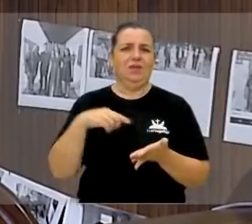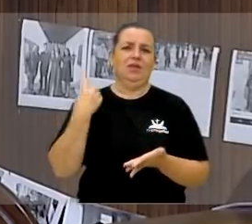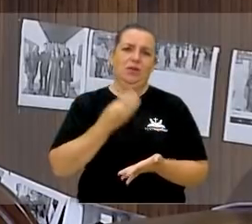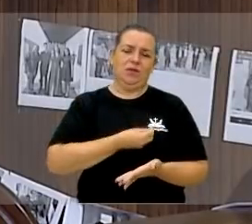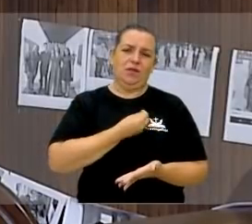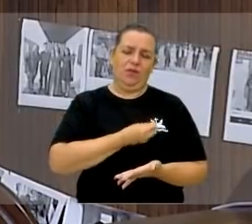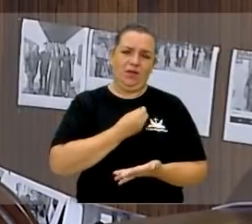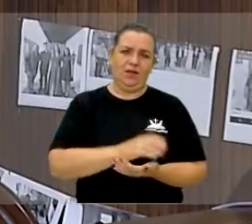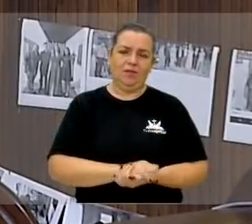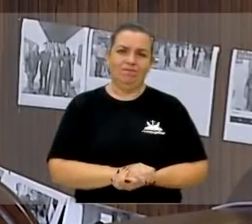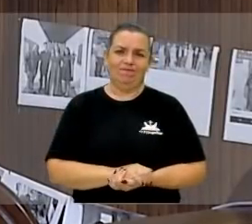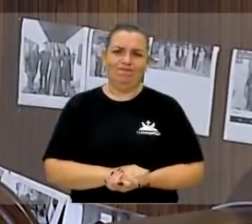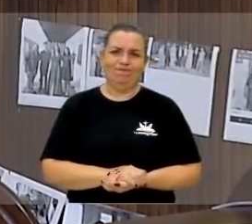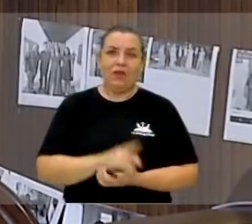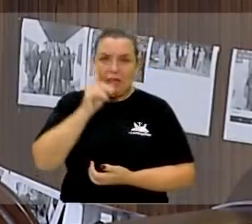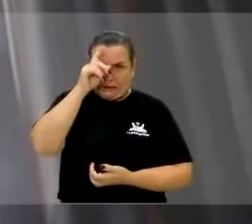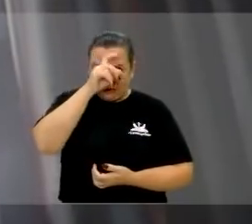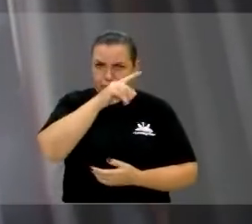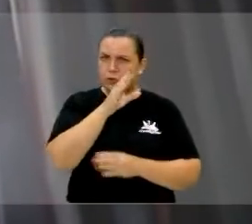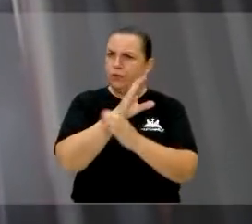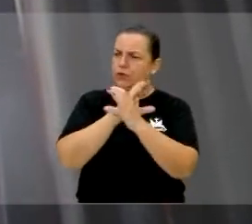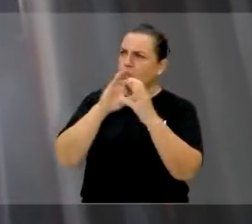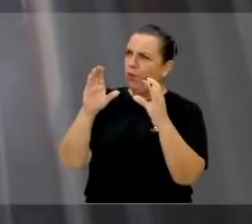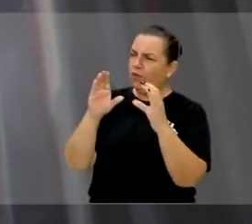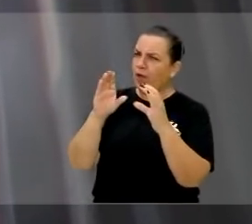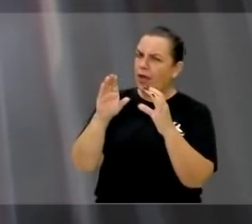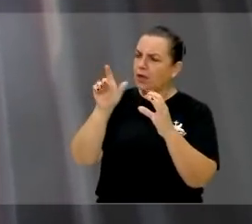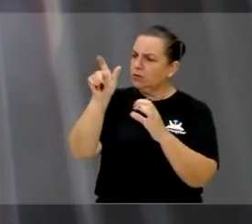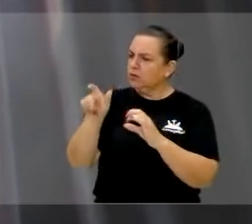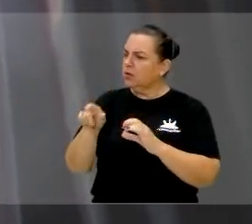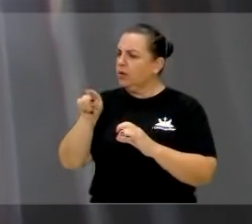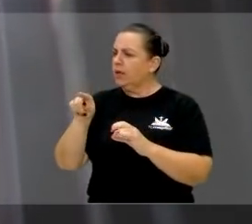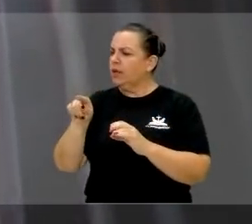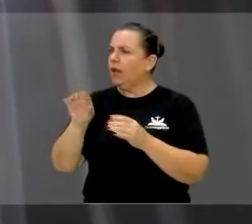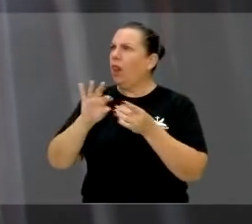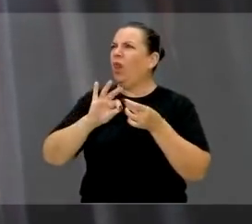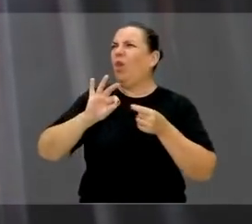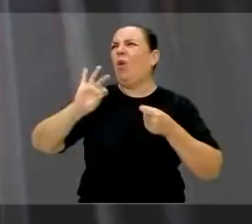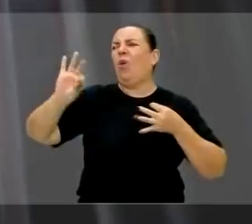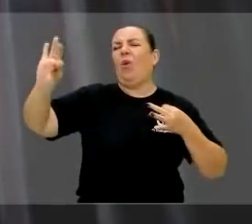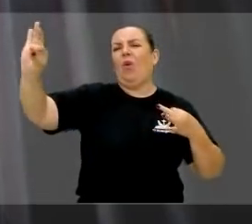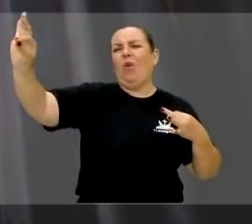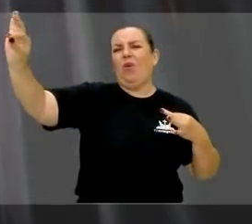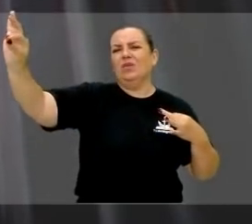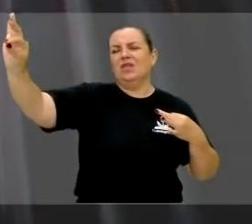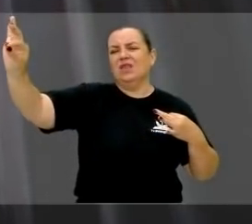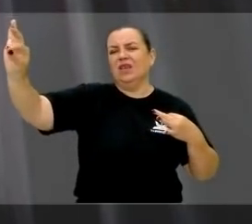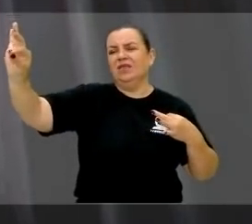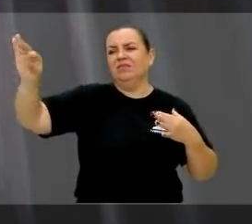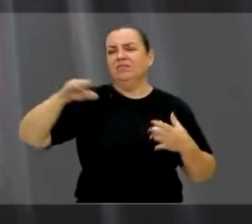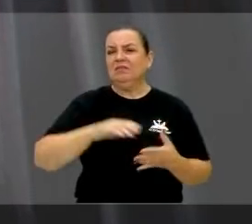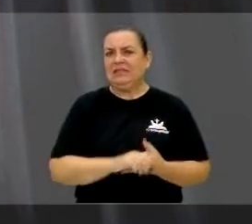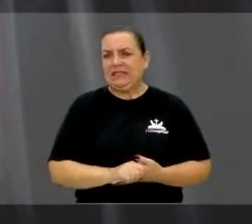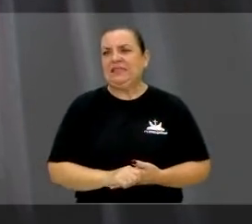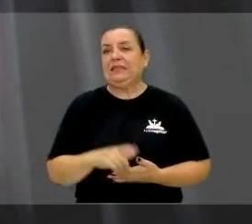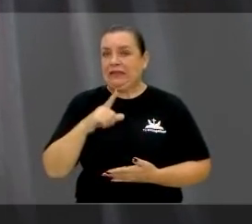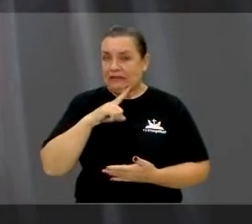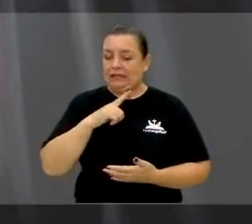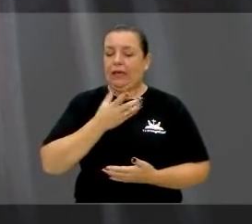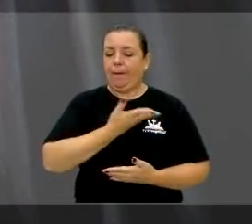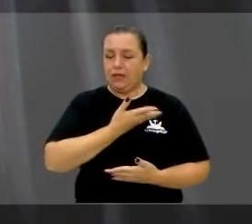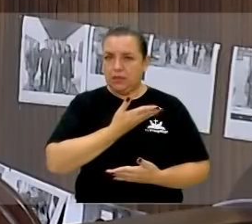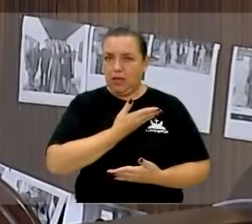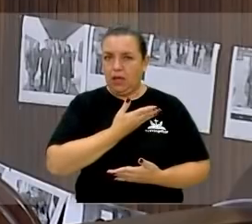É difícil você confiar em alguém que está longe. Mesmo que você tenha amizade,